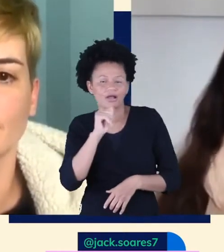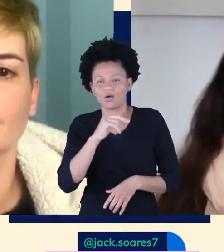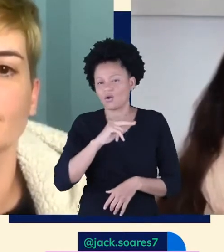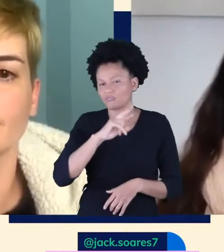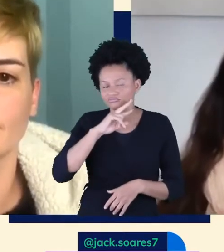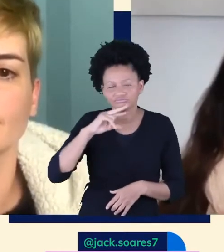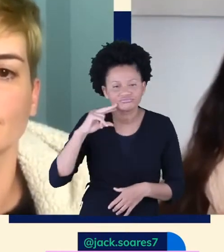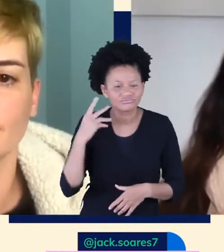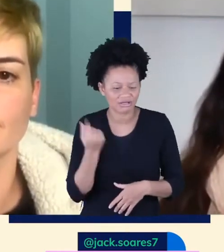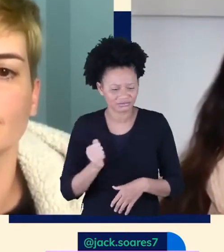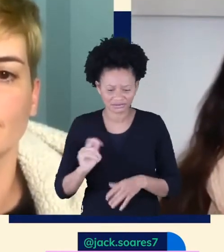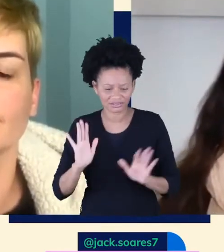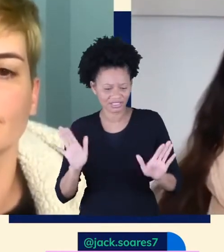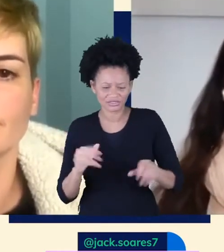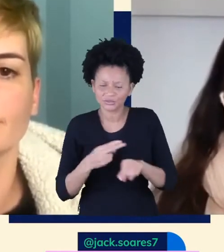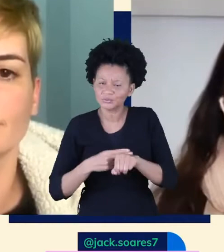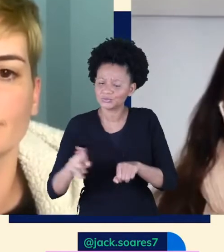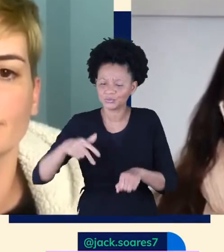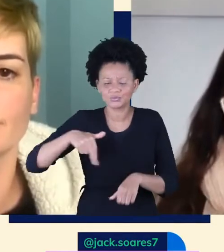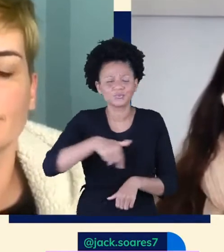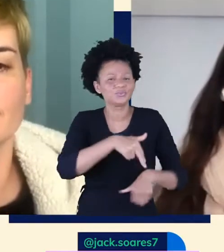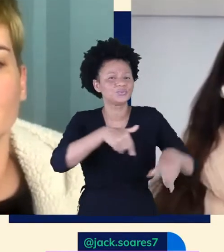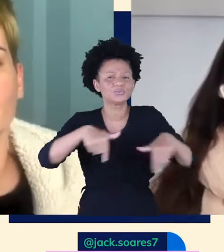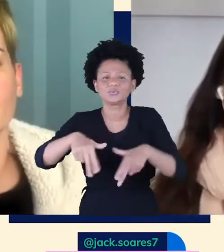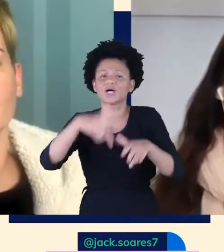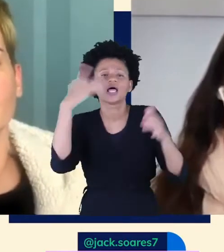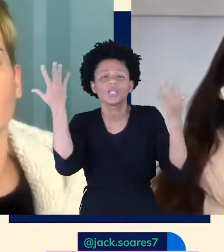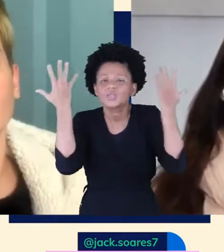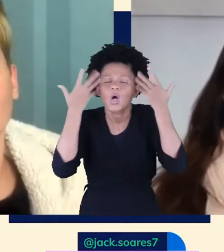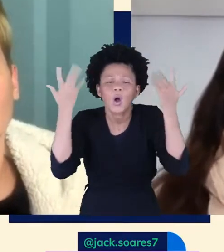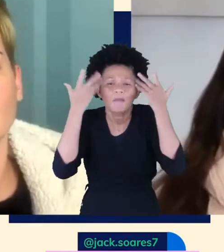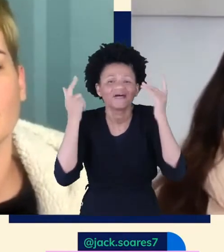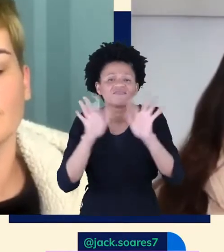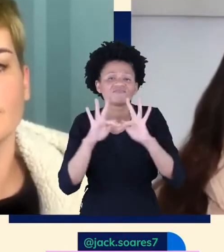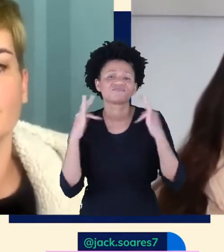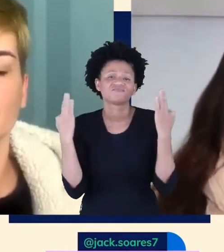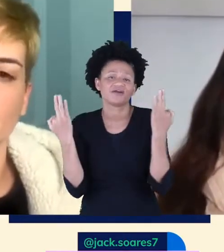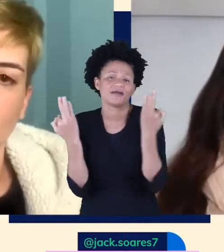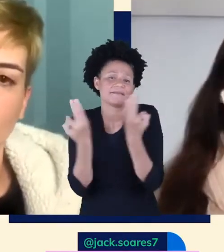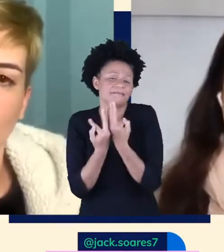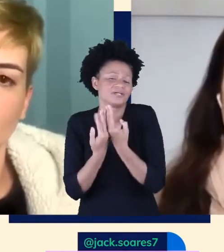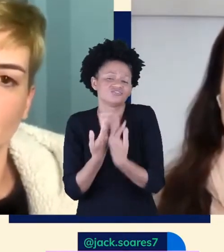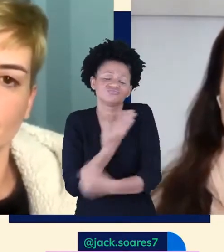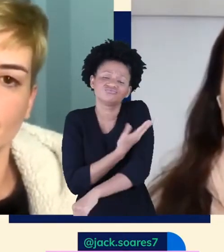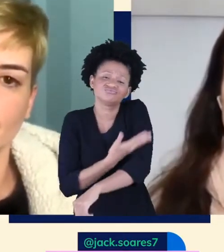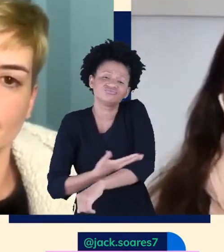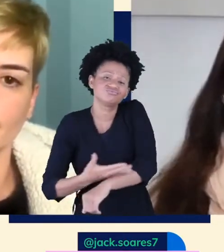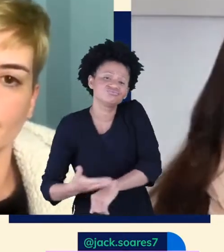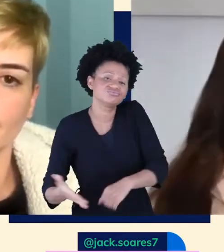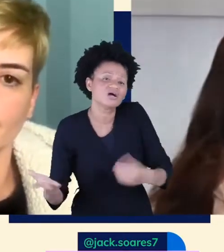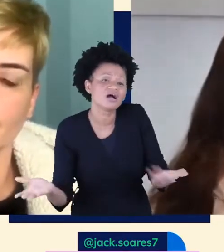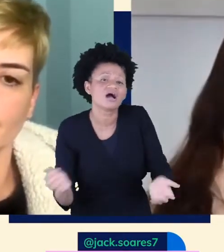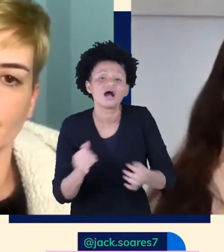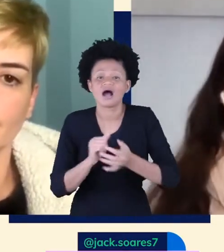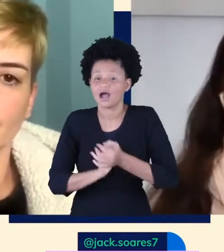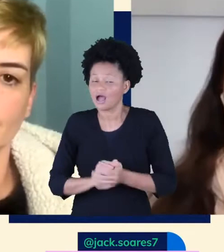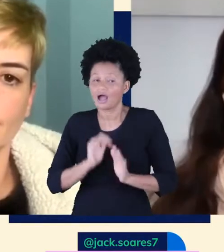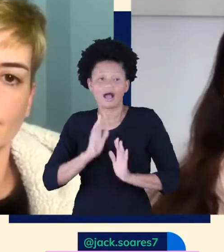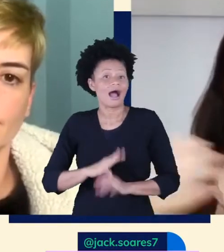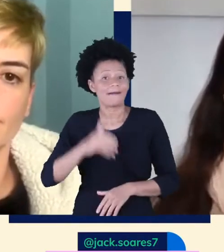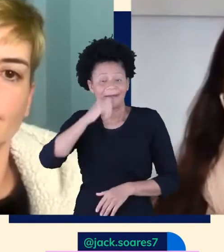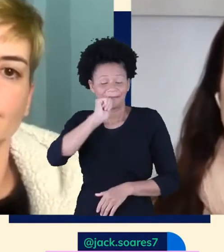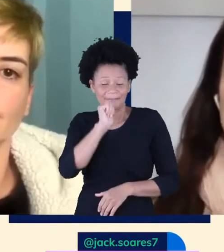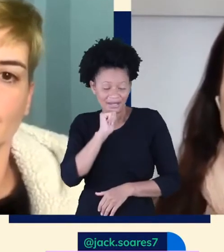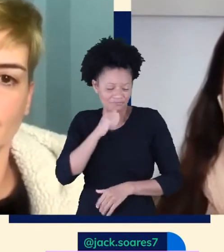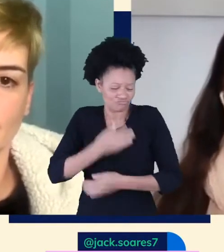peladinhas, isso é comum, tá? E tem famílias que estão acostumadas, porque quando o bebê é pequenininho, às vezes a mãe vai tomar banho,